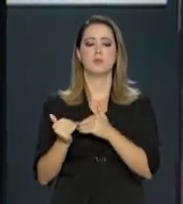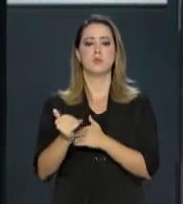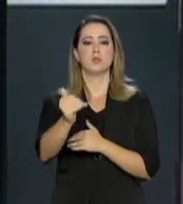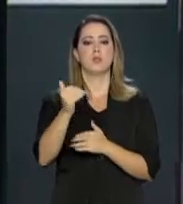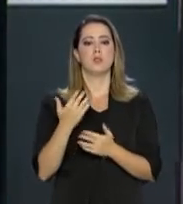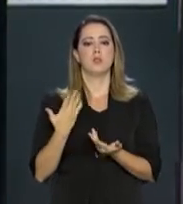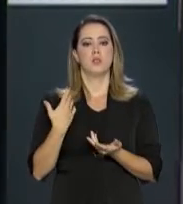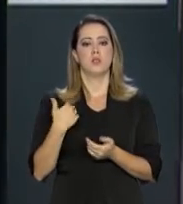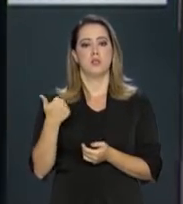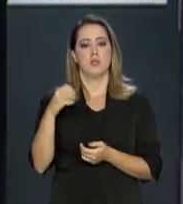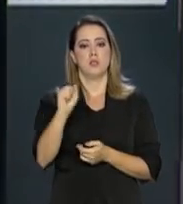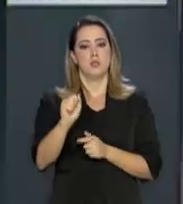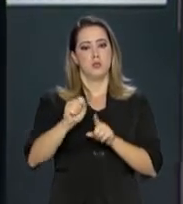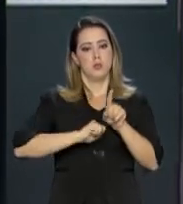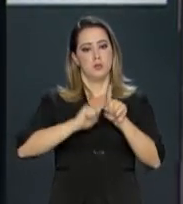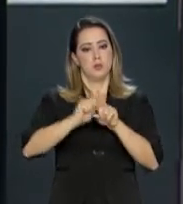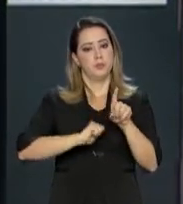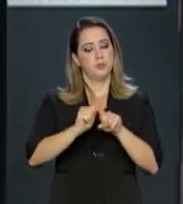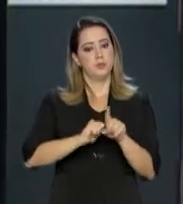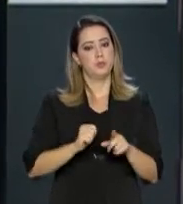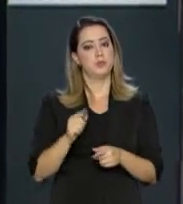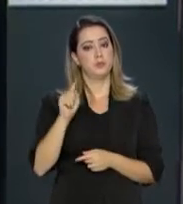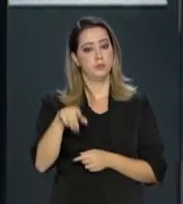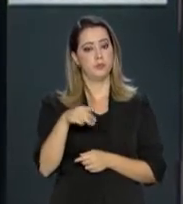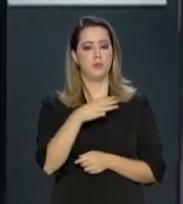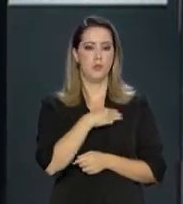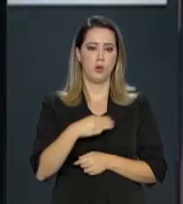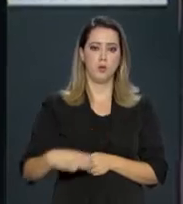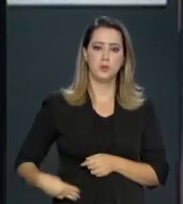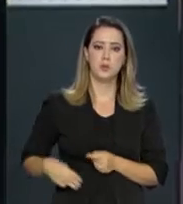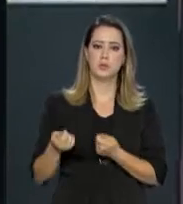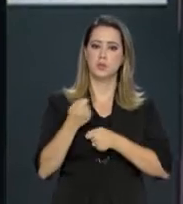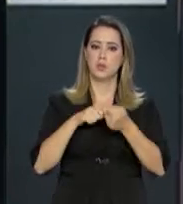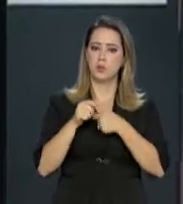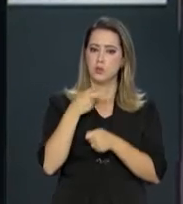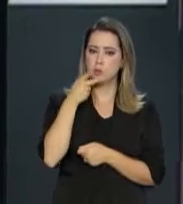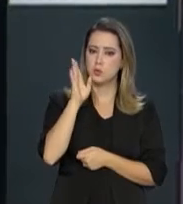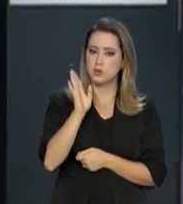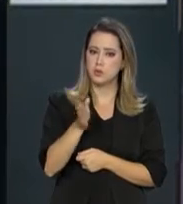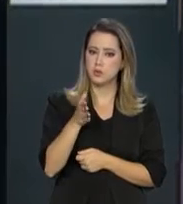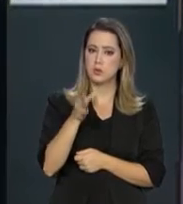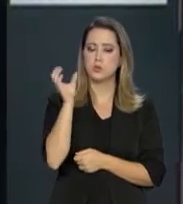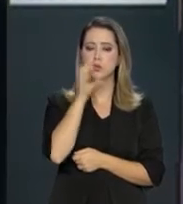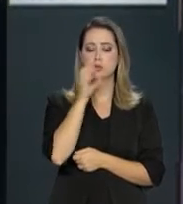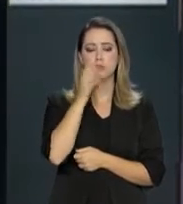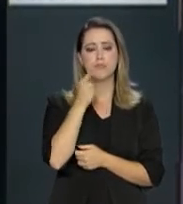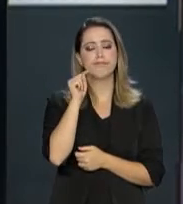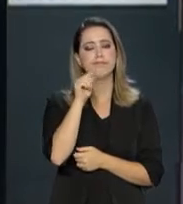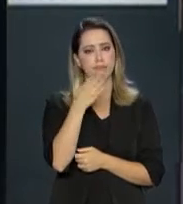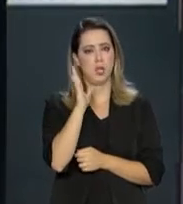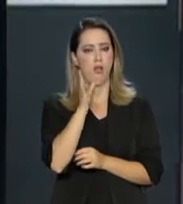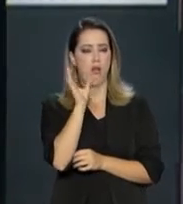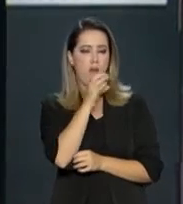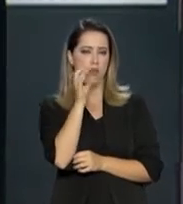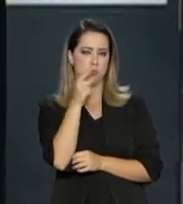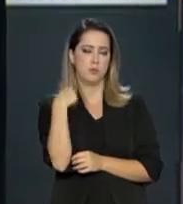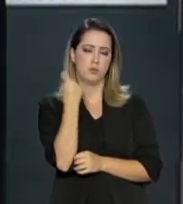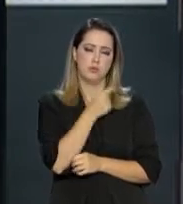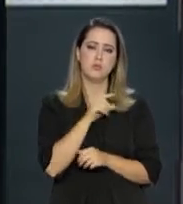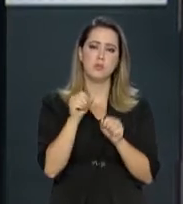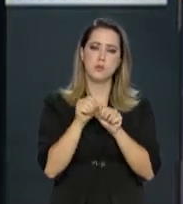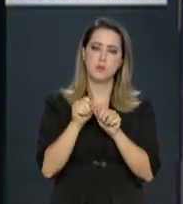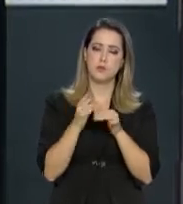desses 18 meses? O Meirelles já deu um brevíssimo panorama do que foi